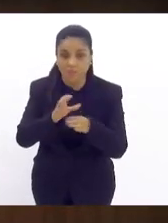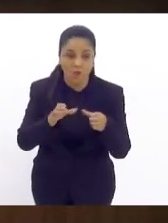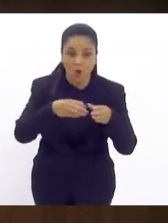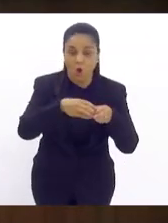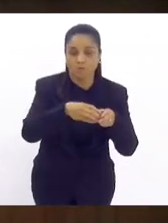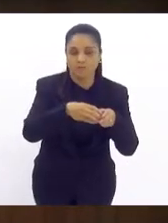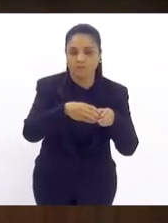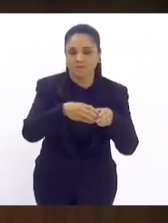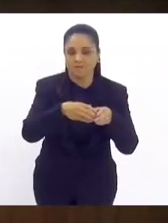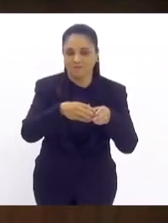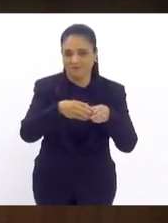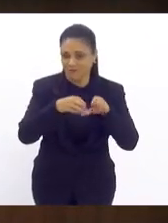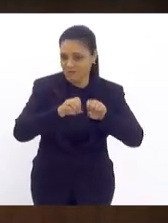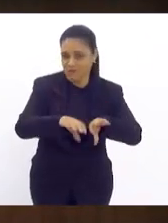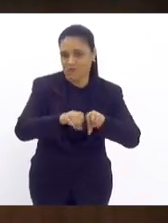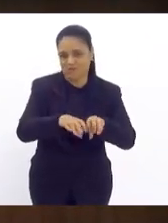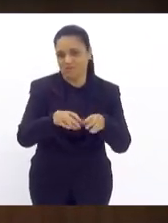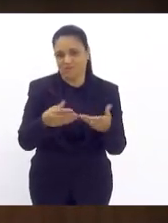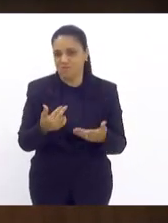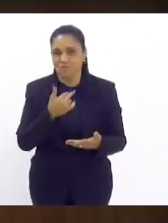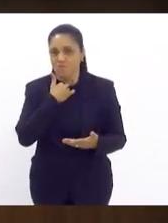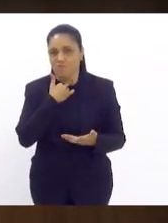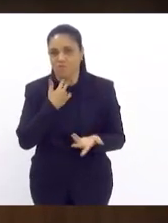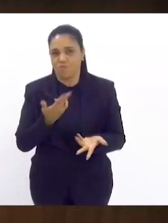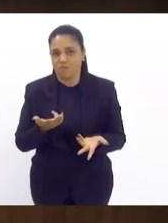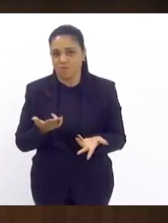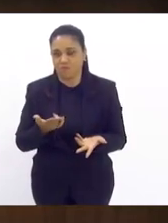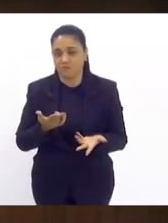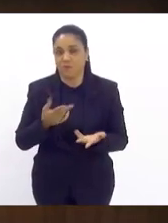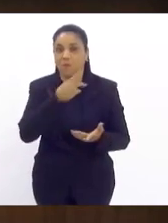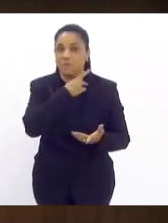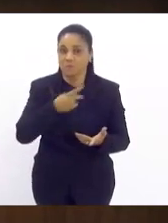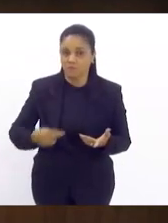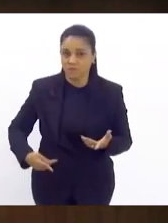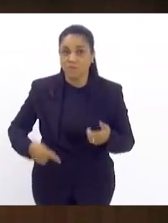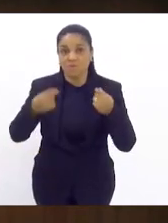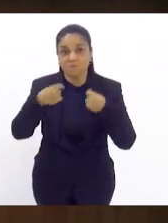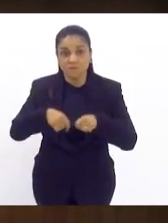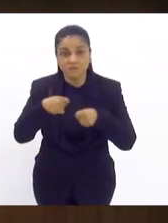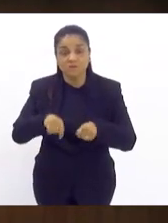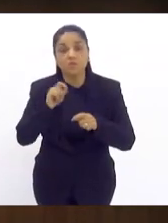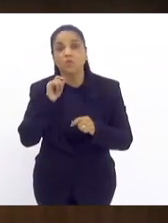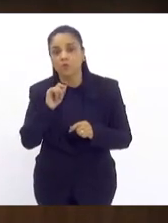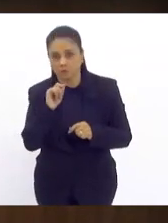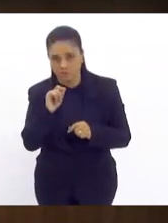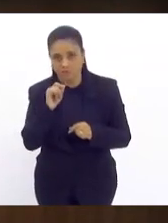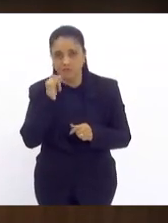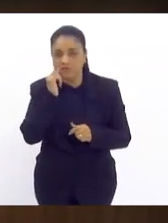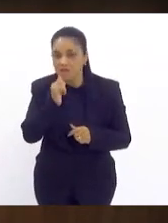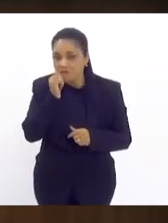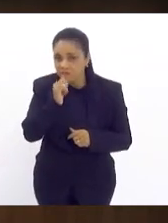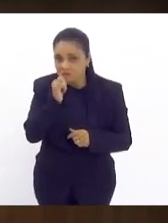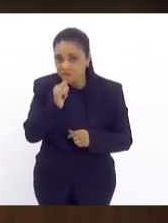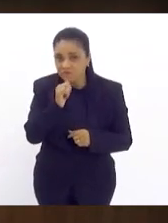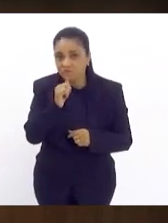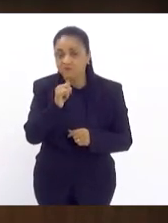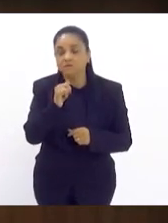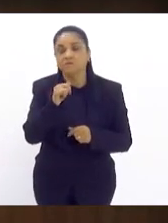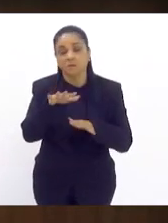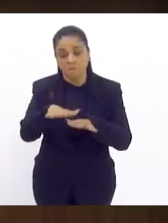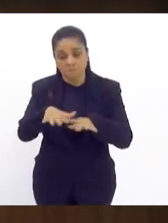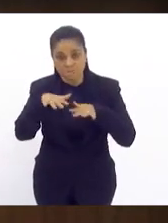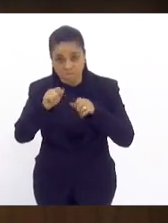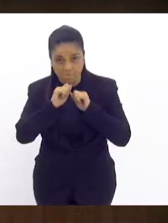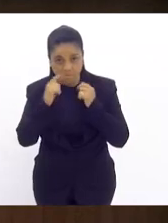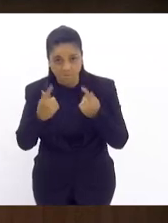de educação então senhor presidente eu quero dizer é que vossa excelência disciplenário que ia levar esse debate para